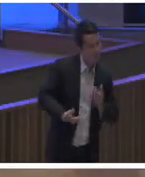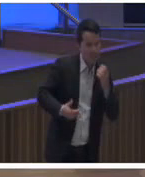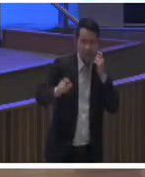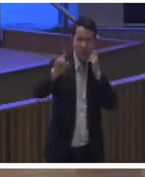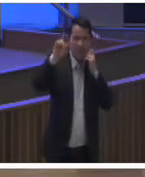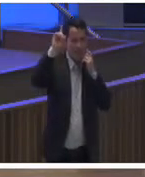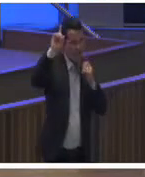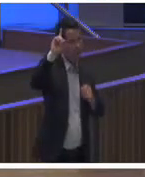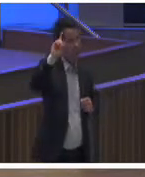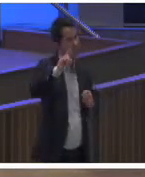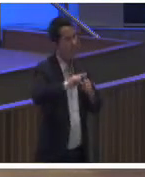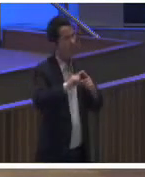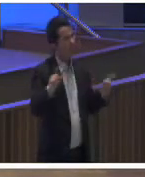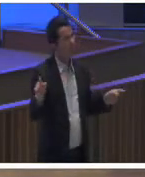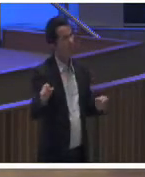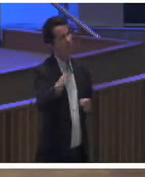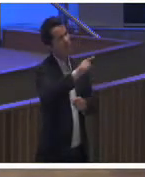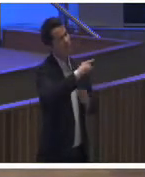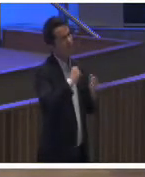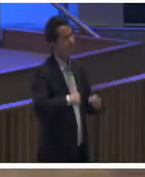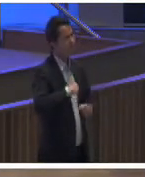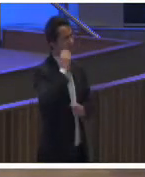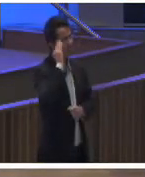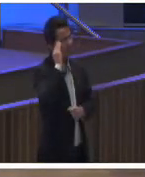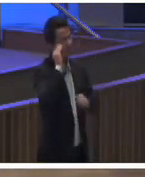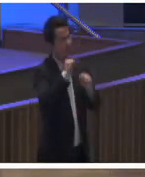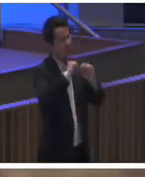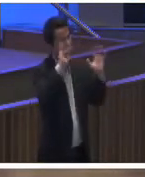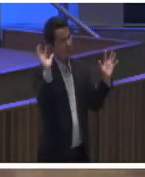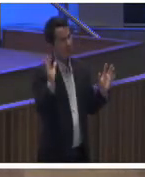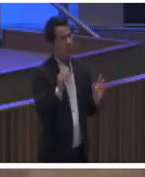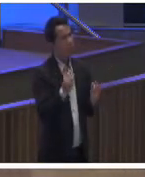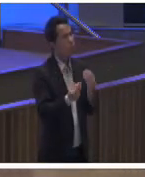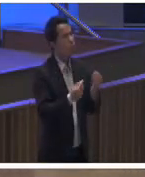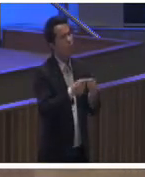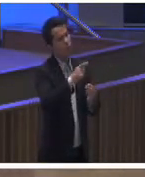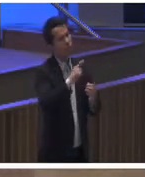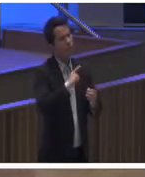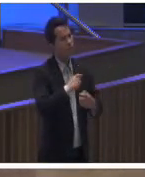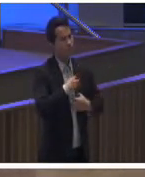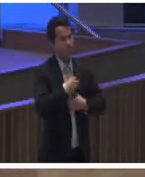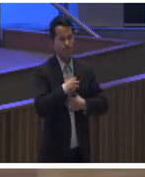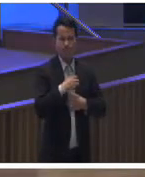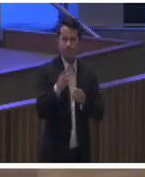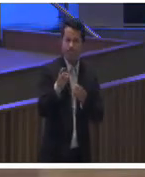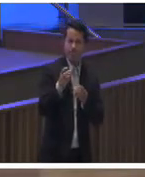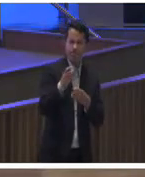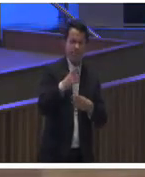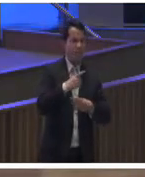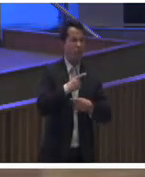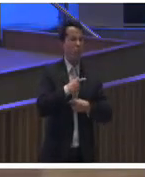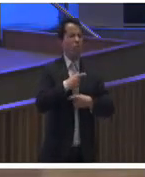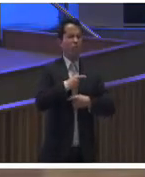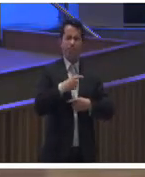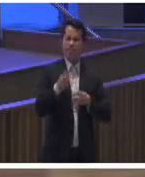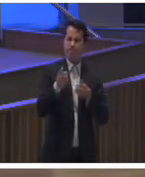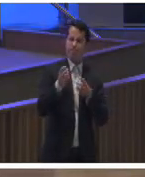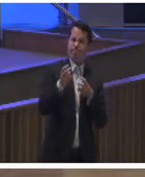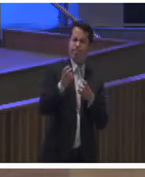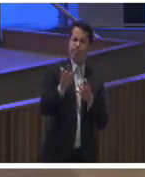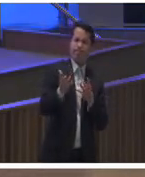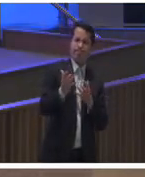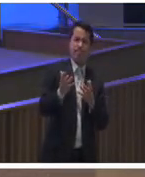como funciona o discernimento espiritual? O discernimento espiritual é aquela capacidade que Deus nos dá